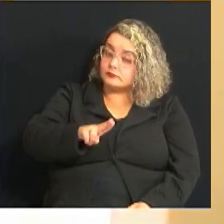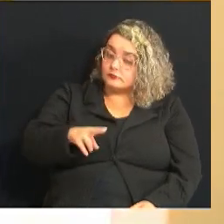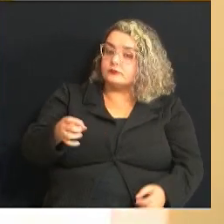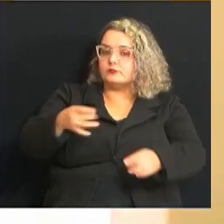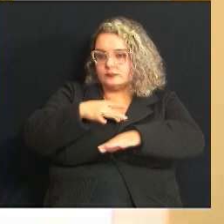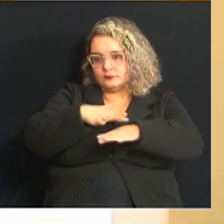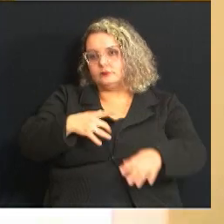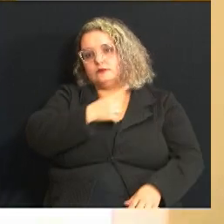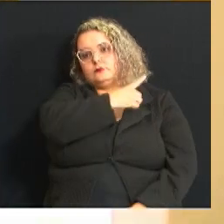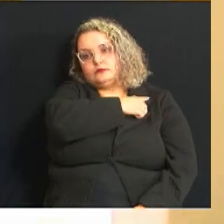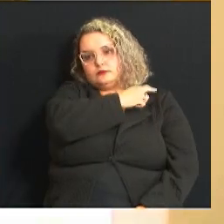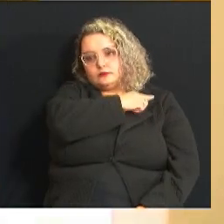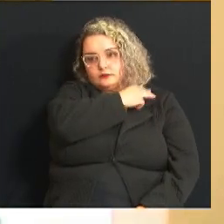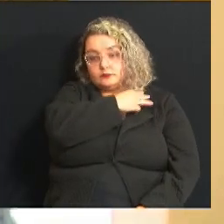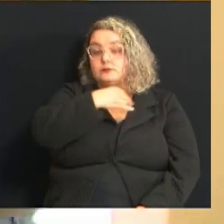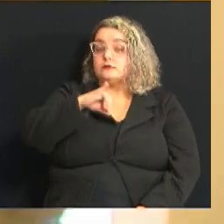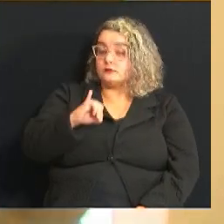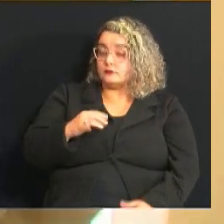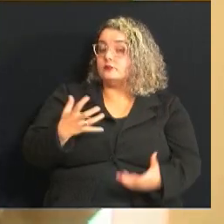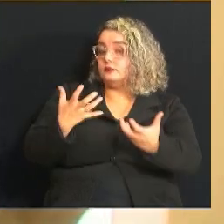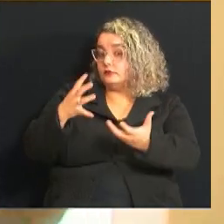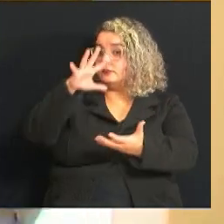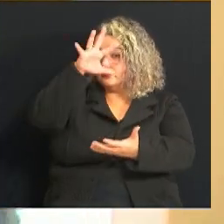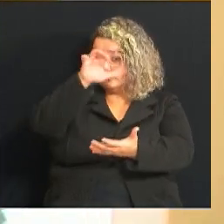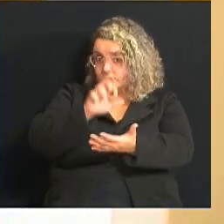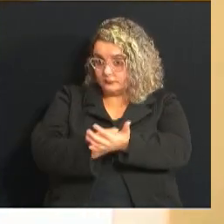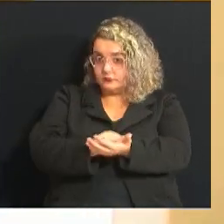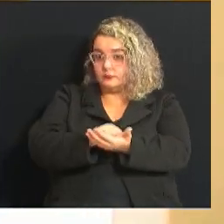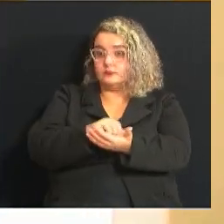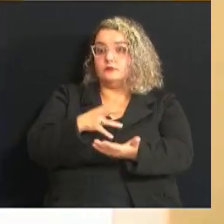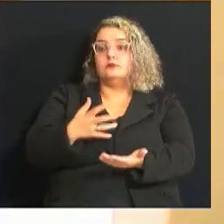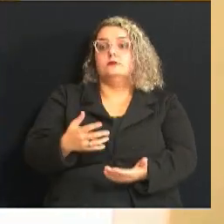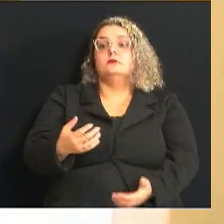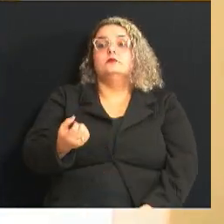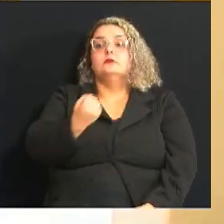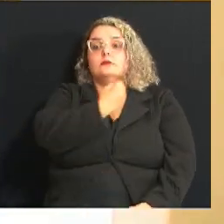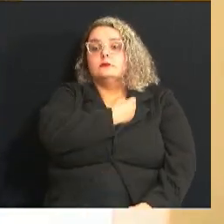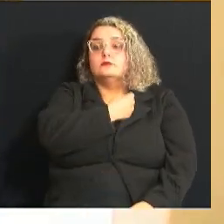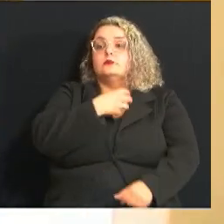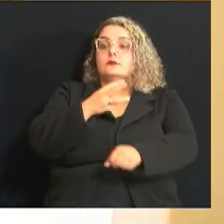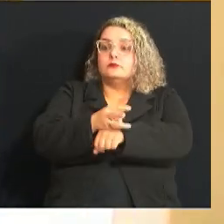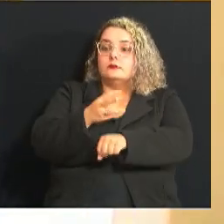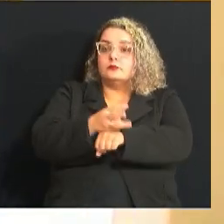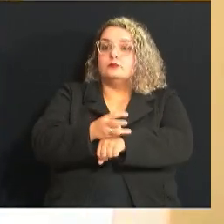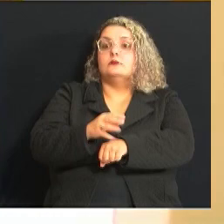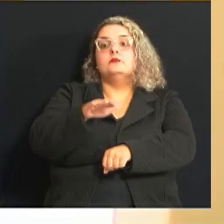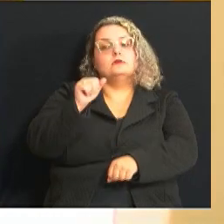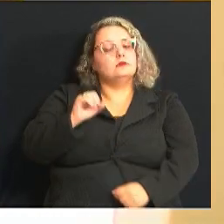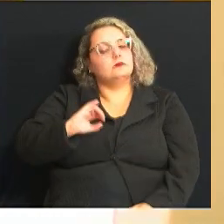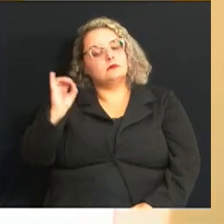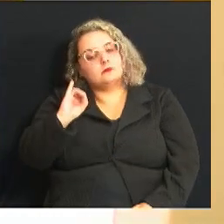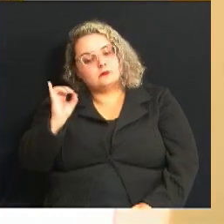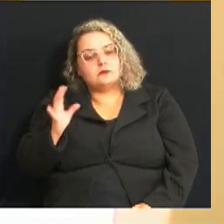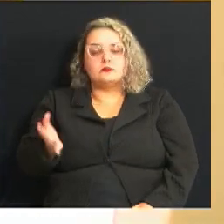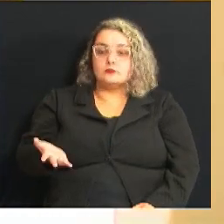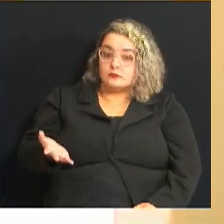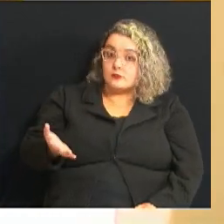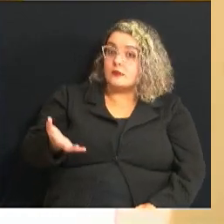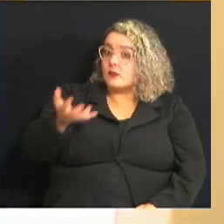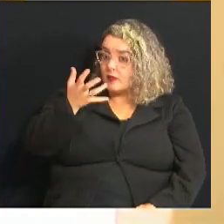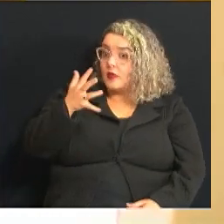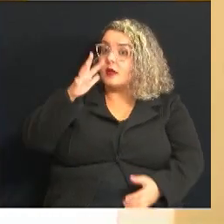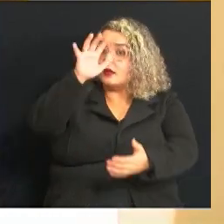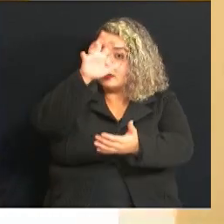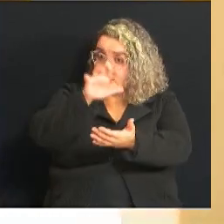Caso você queira se cadastrar no coletivo, eu vou estar falando o número do WhatsApp, é só chamar, dar um oizinho, falar, olha, eu gostaria de me